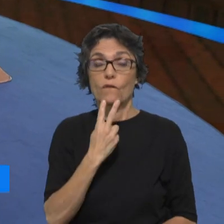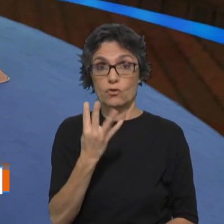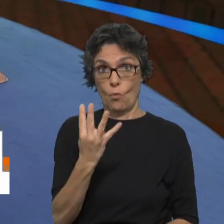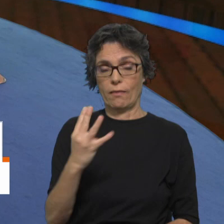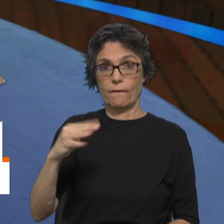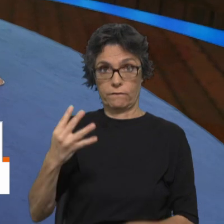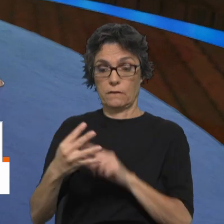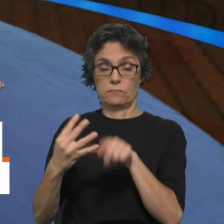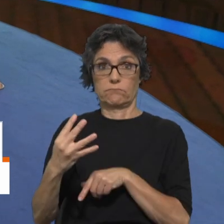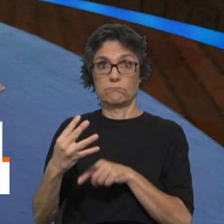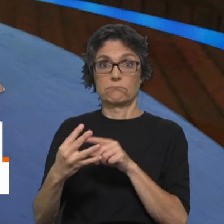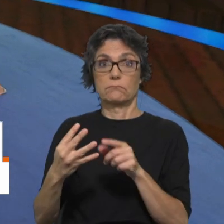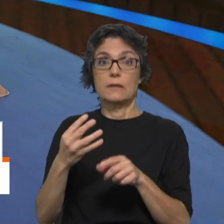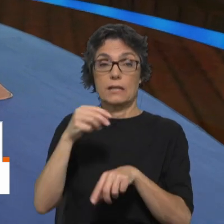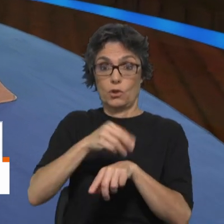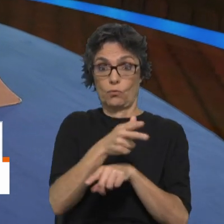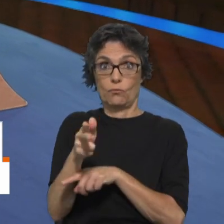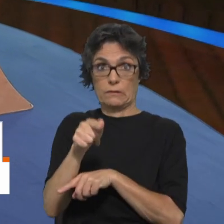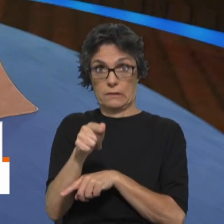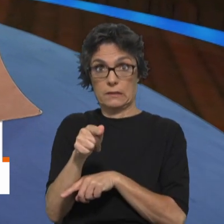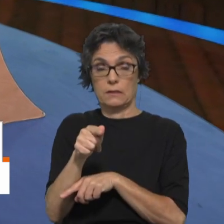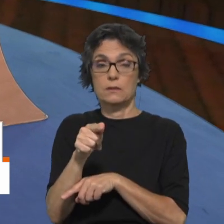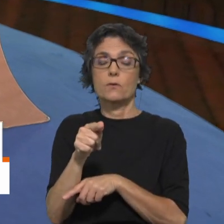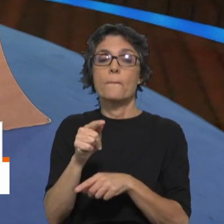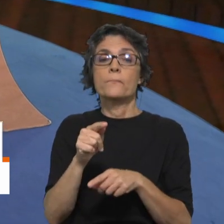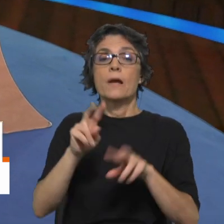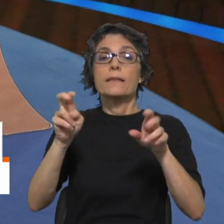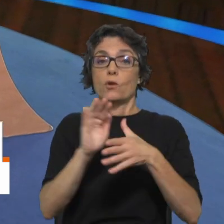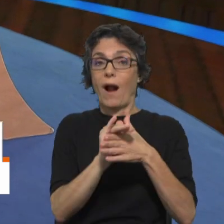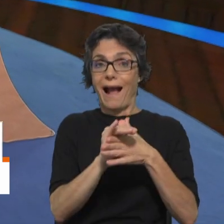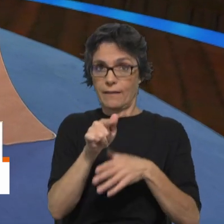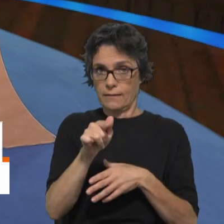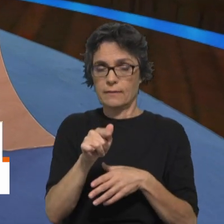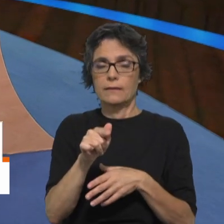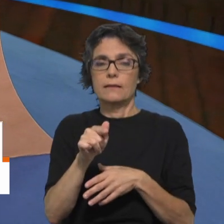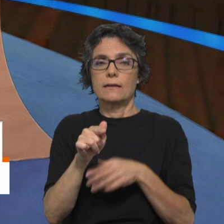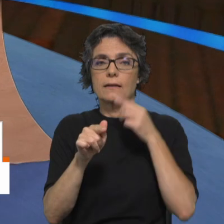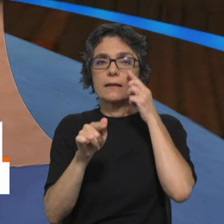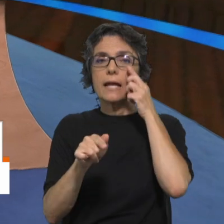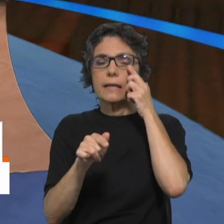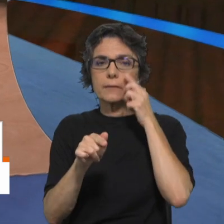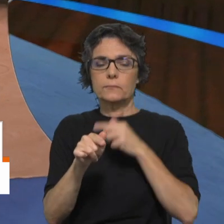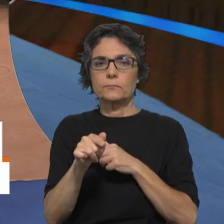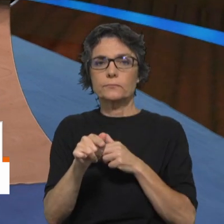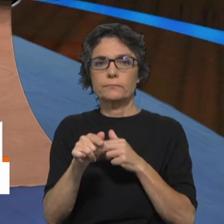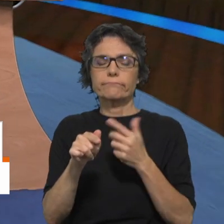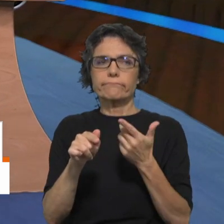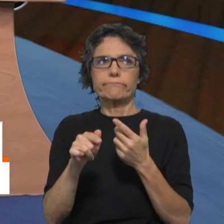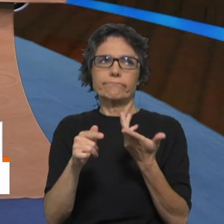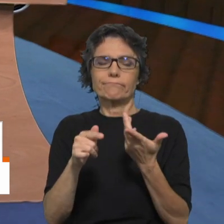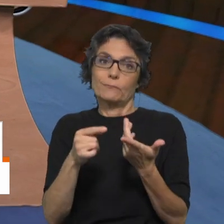neste documentário, chamado A Carta. A Carta, enfim, levanto só um bocadinho o véu, a